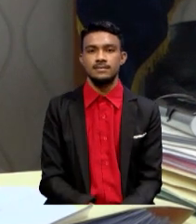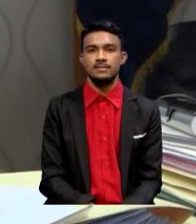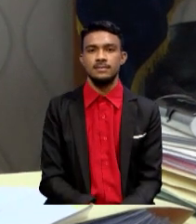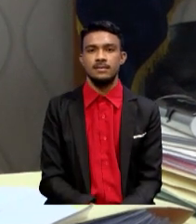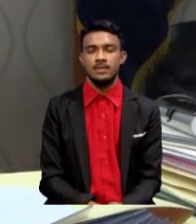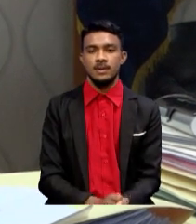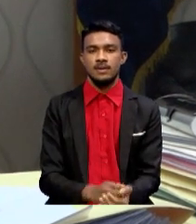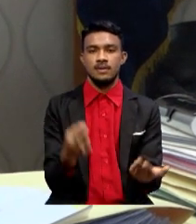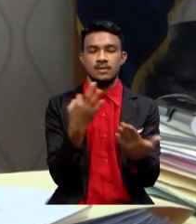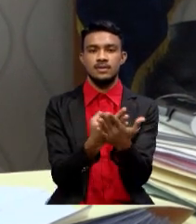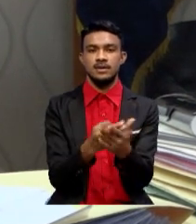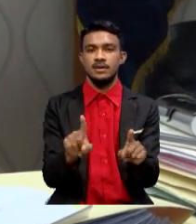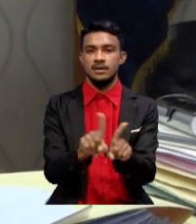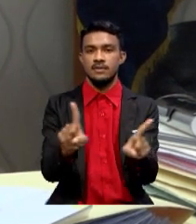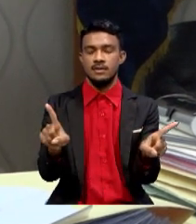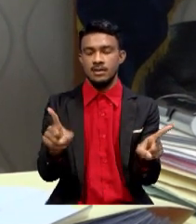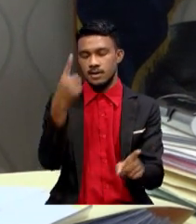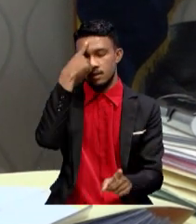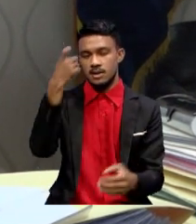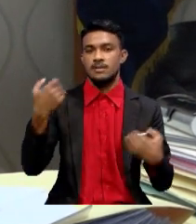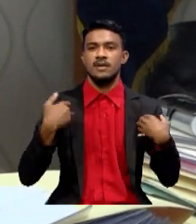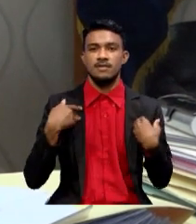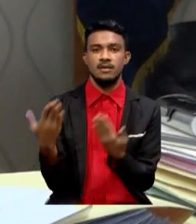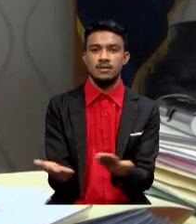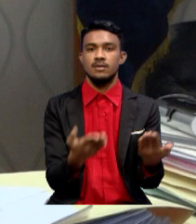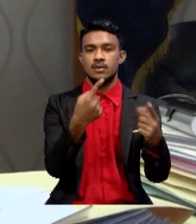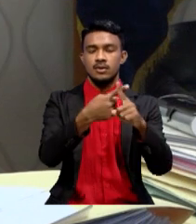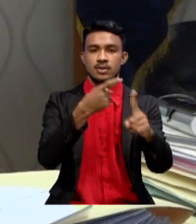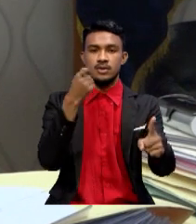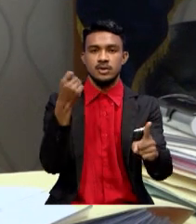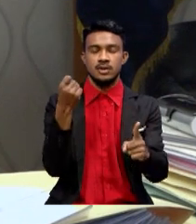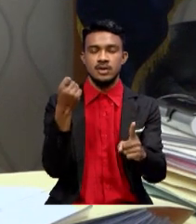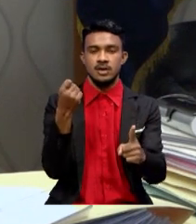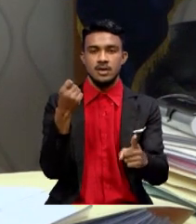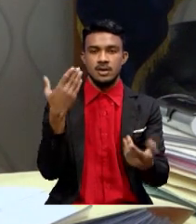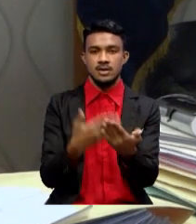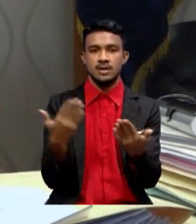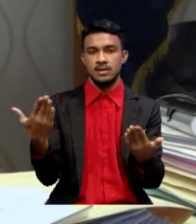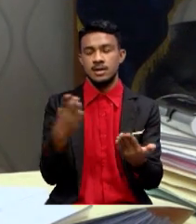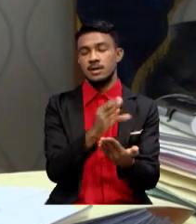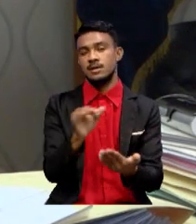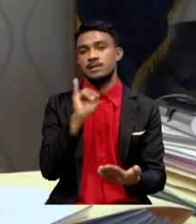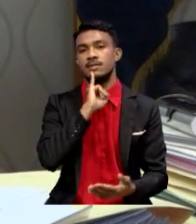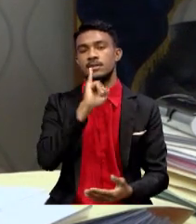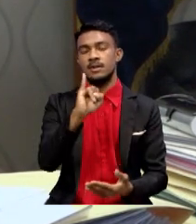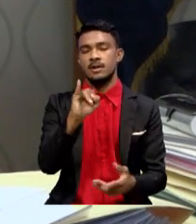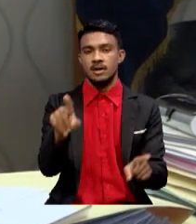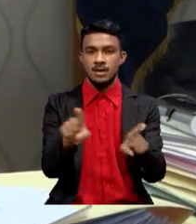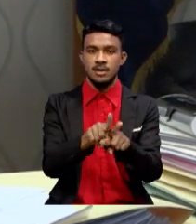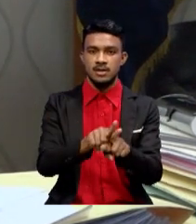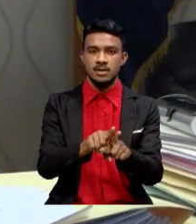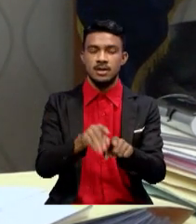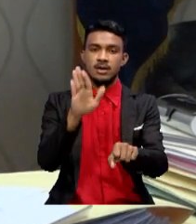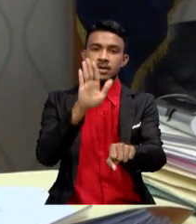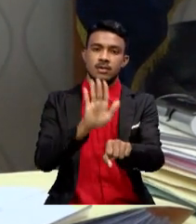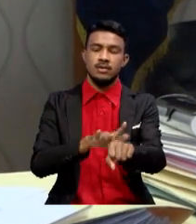preso nila nesan tama depende iha importadori sira tula sasan se sasan maka be anesa kona